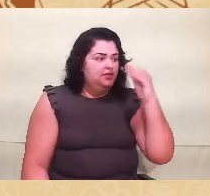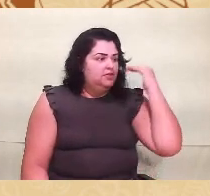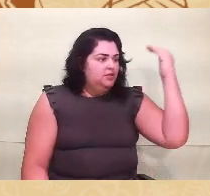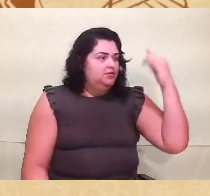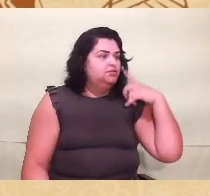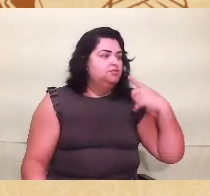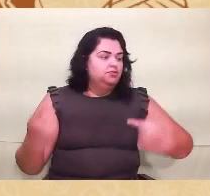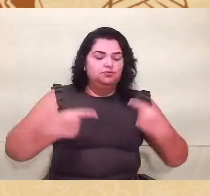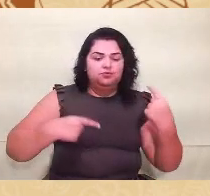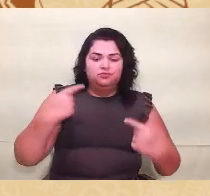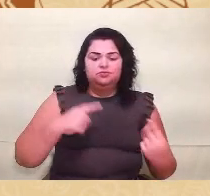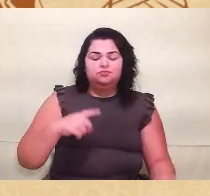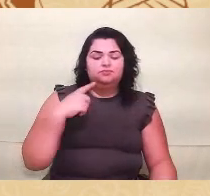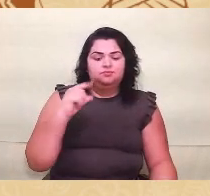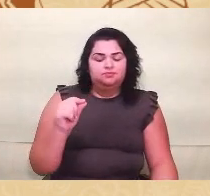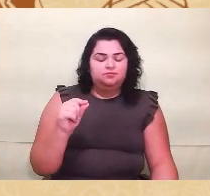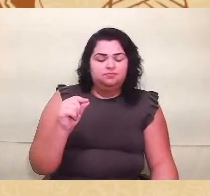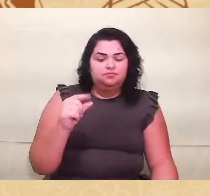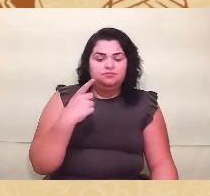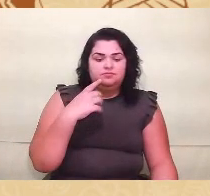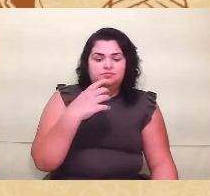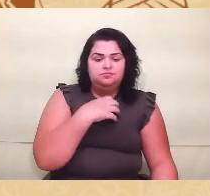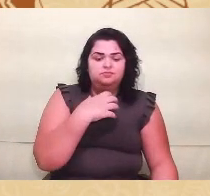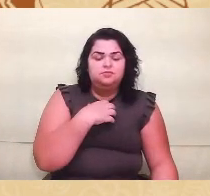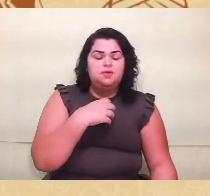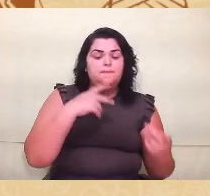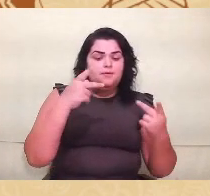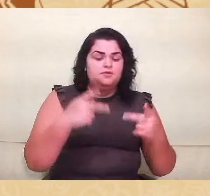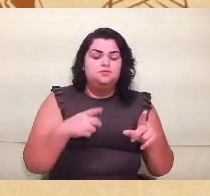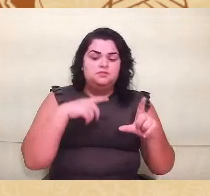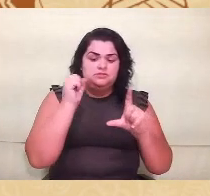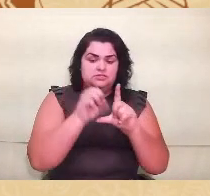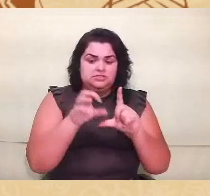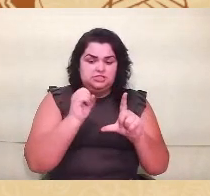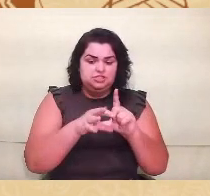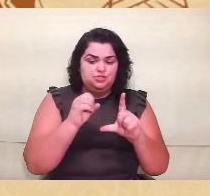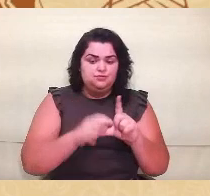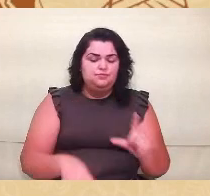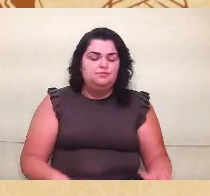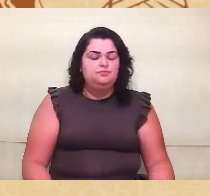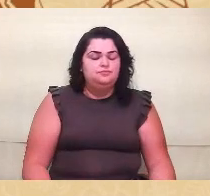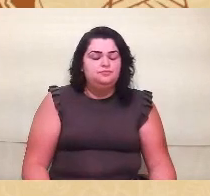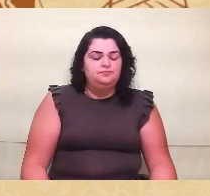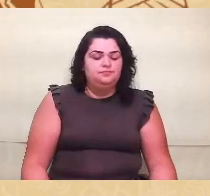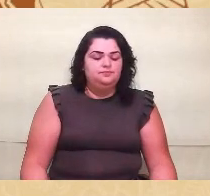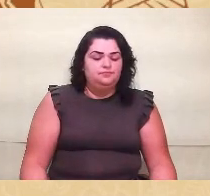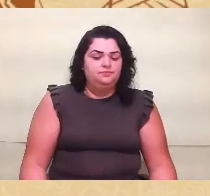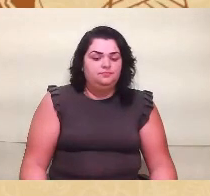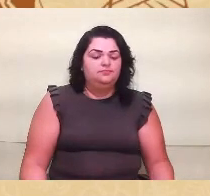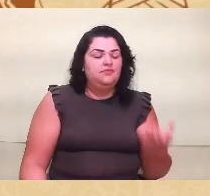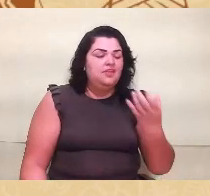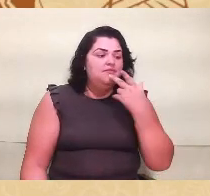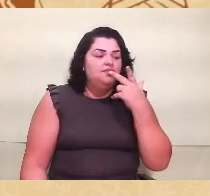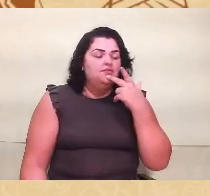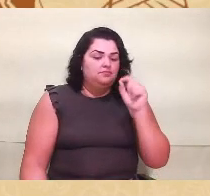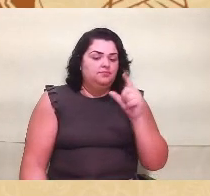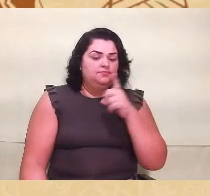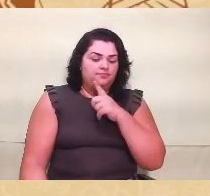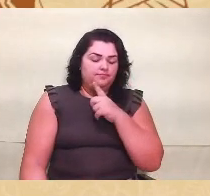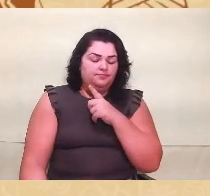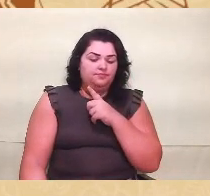funções, a Comissão de Projetos Legislativos, e já quero dizer de antemão